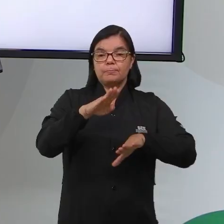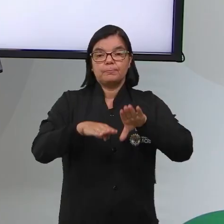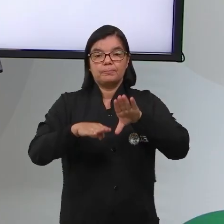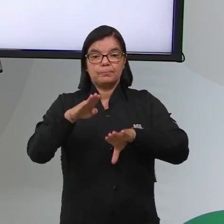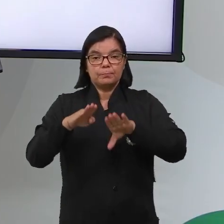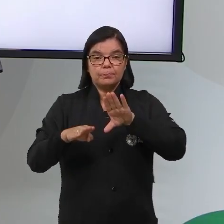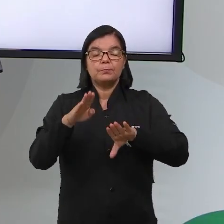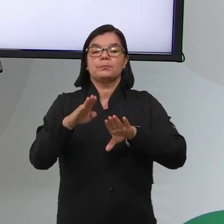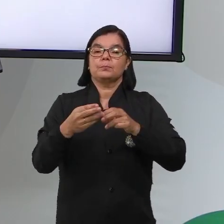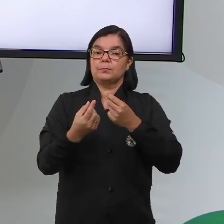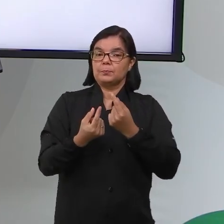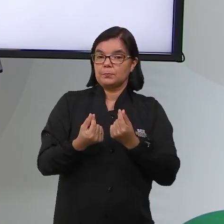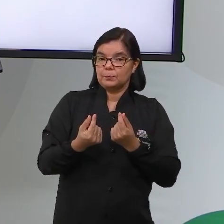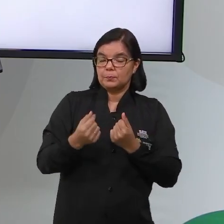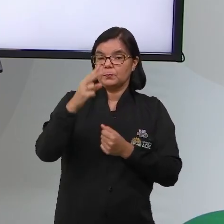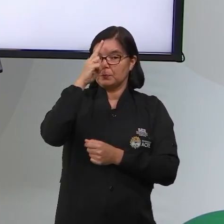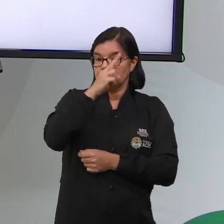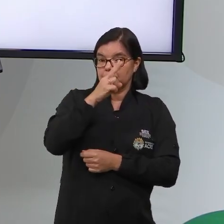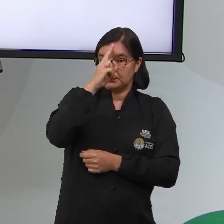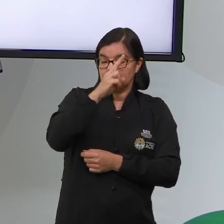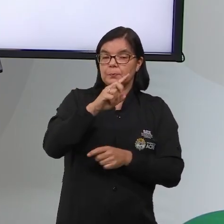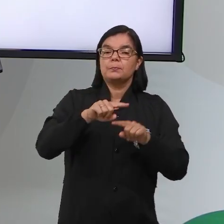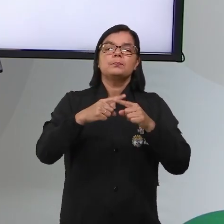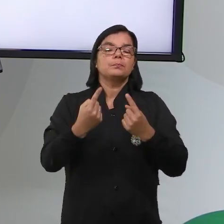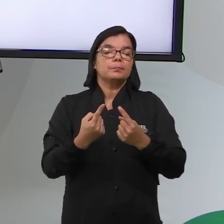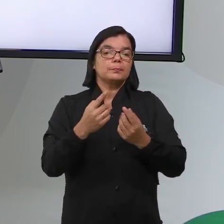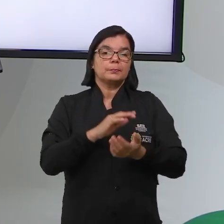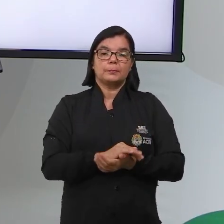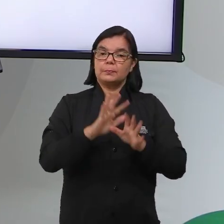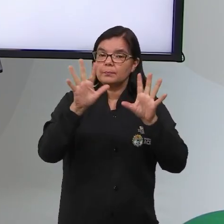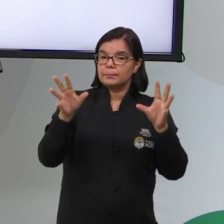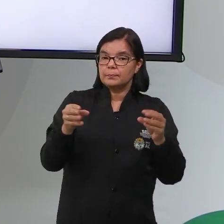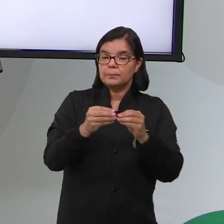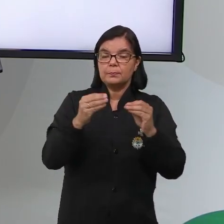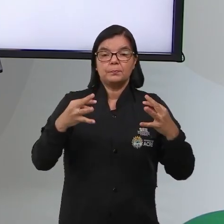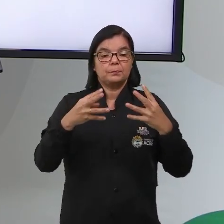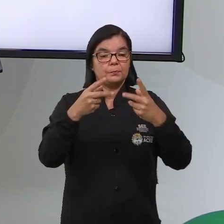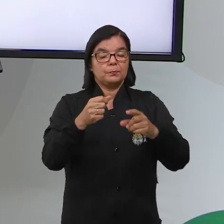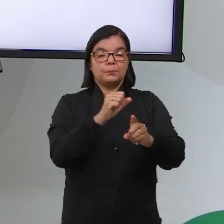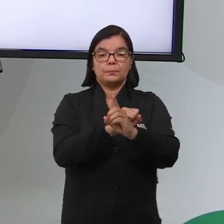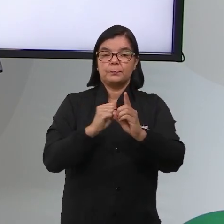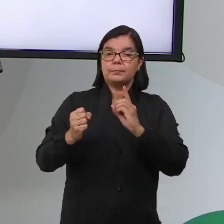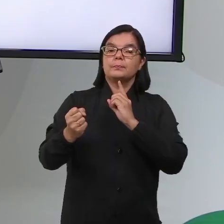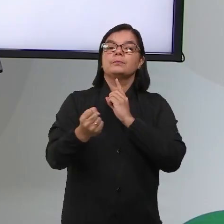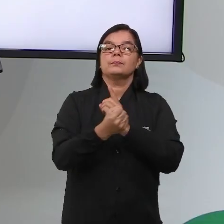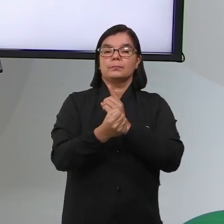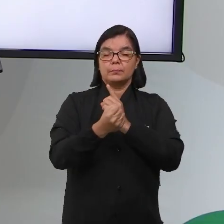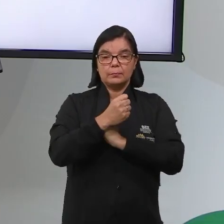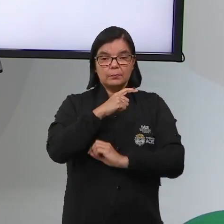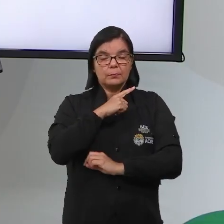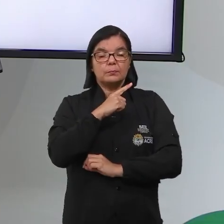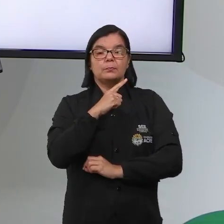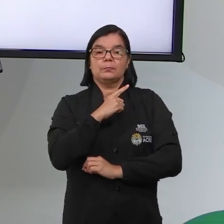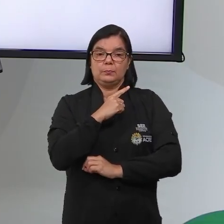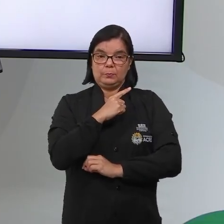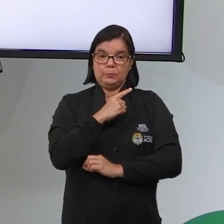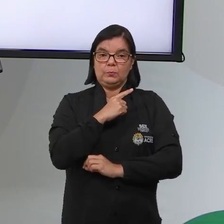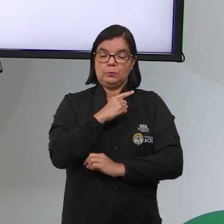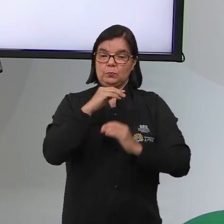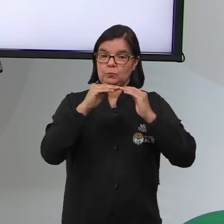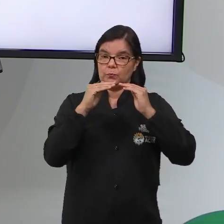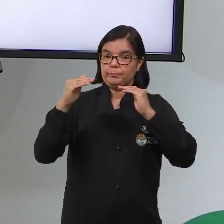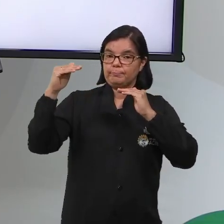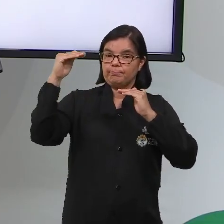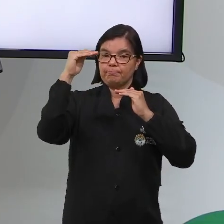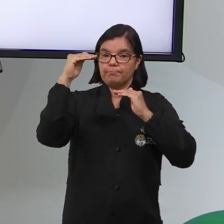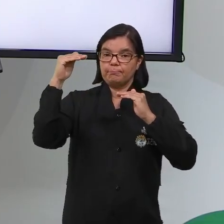conforme as condições históricas. Mas, em síntese, toda sociedade haverá aqueles que estão